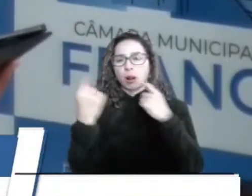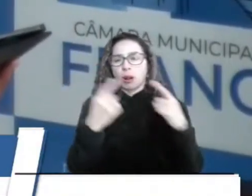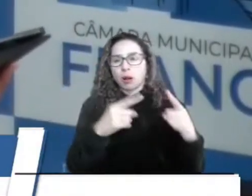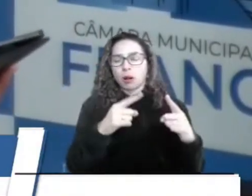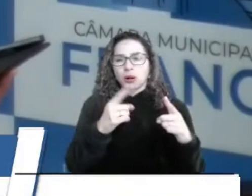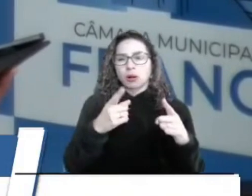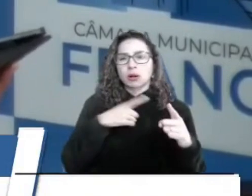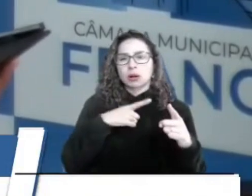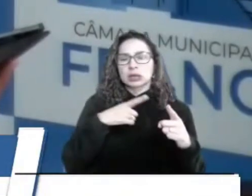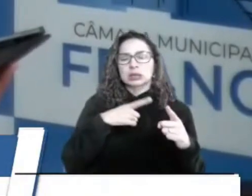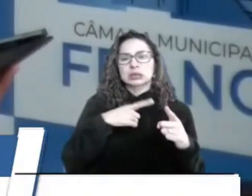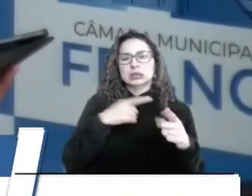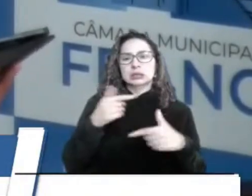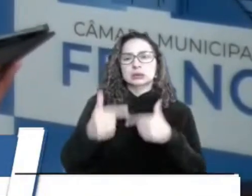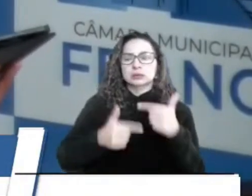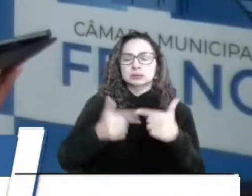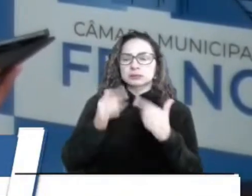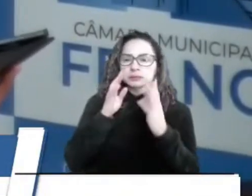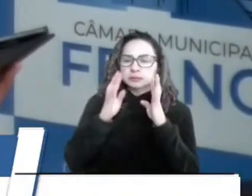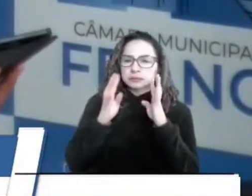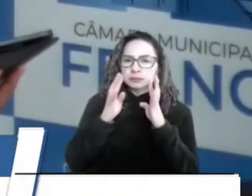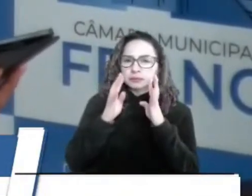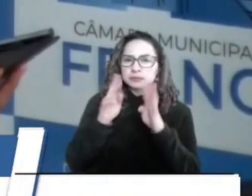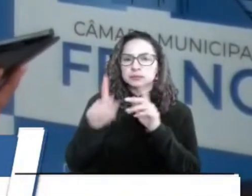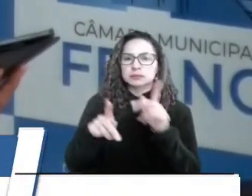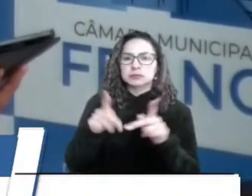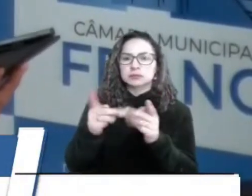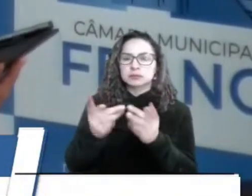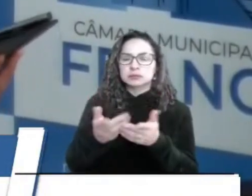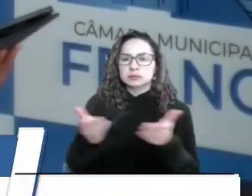enquanto prestava atendimento à população.